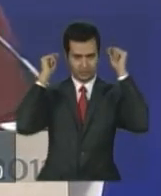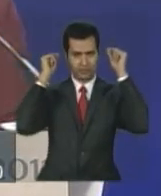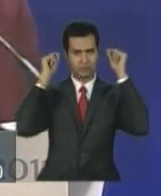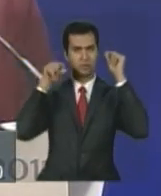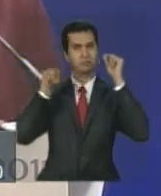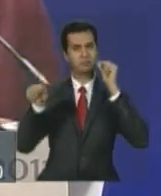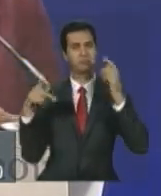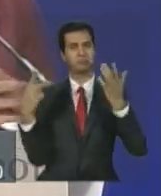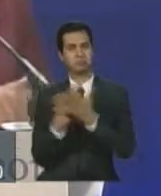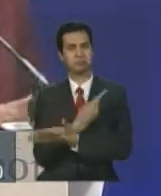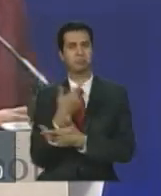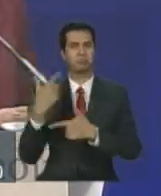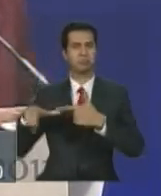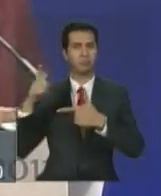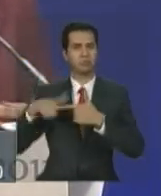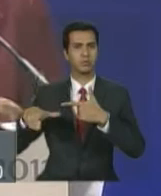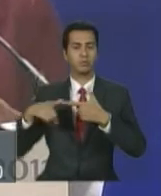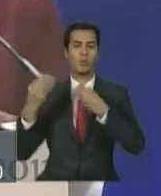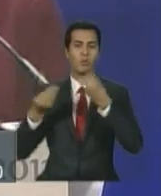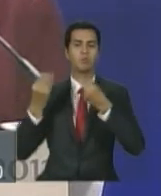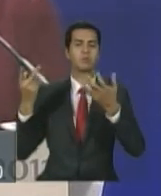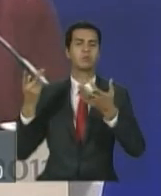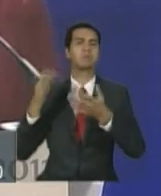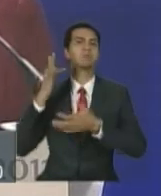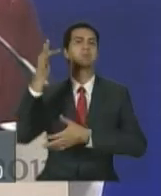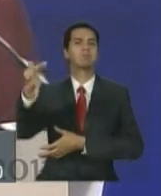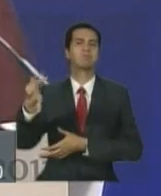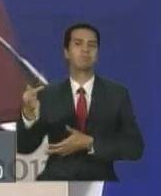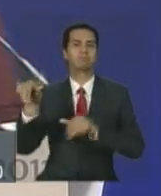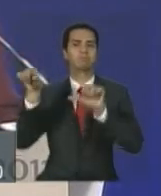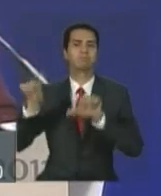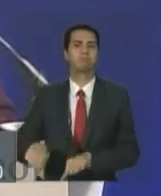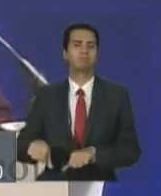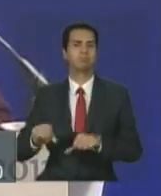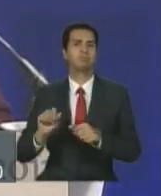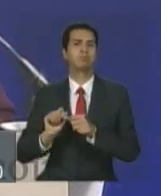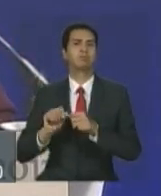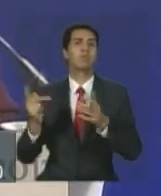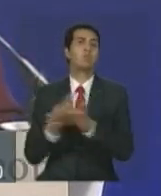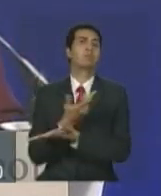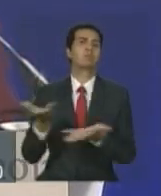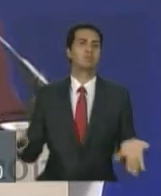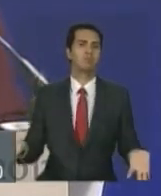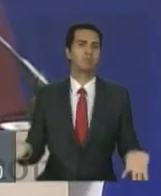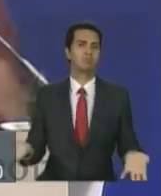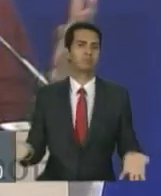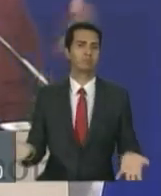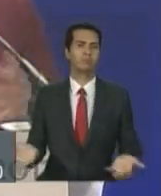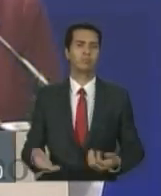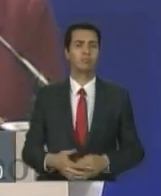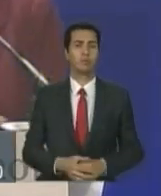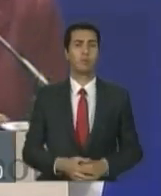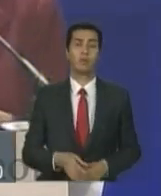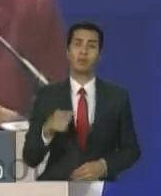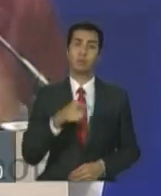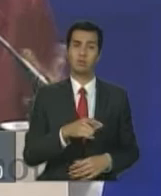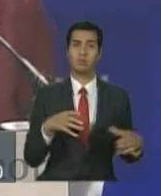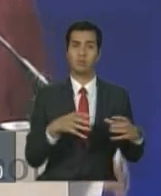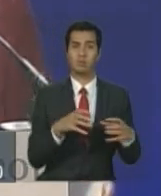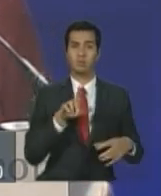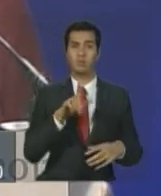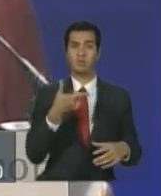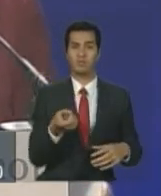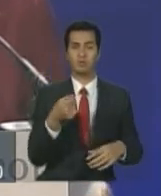Então, essa discussão social, eles tinham falado com várias lideranças europeias um dia antes,